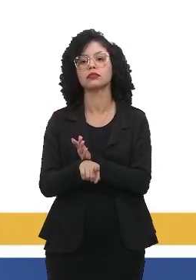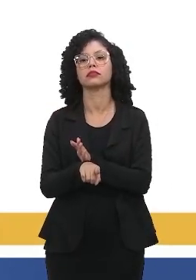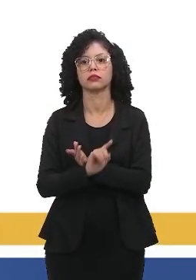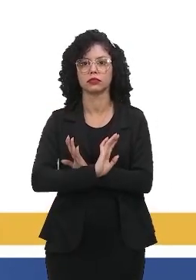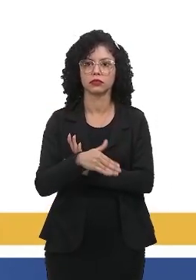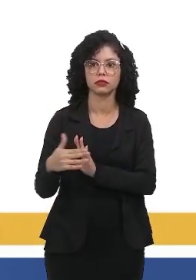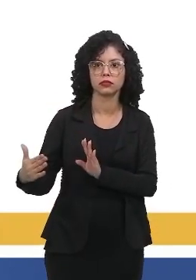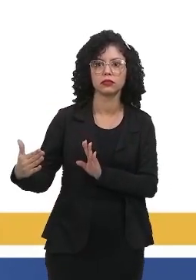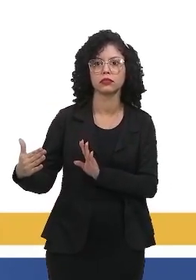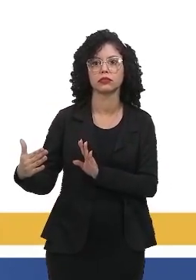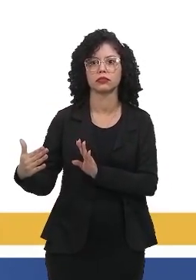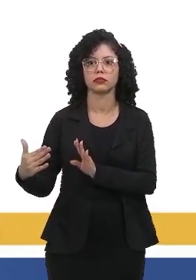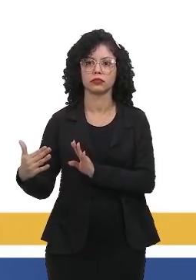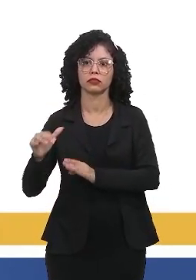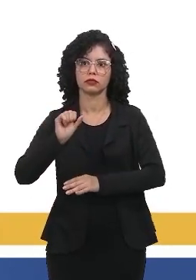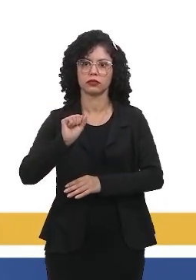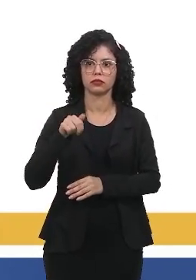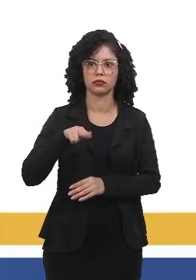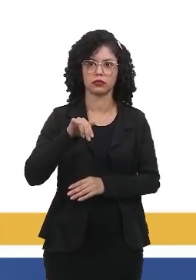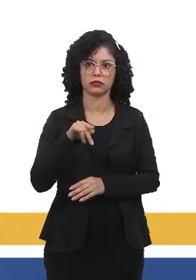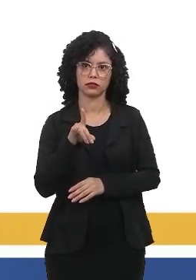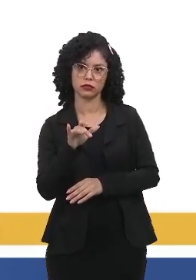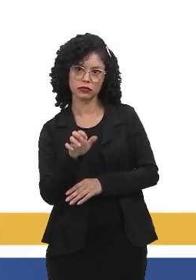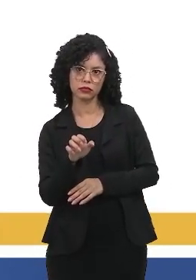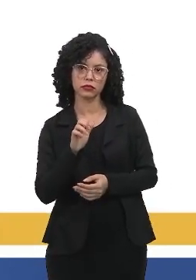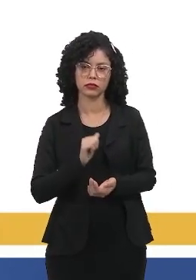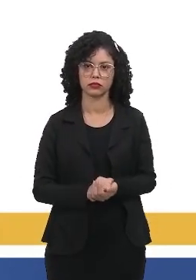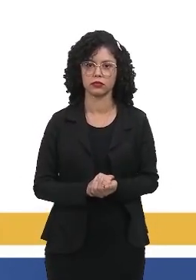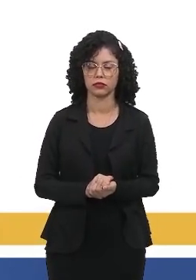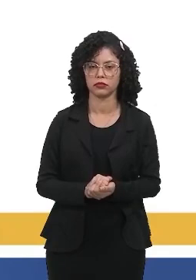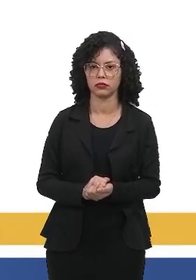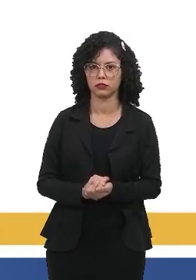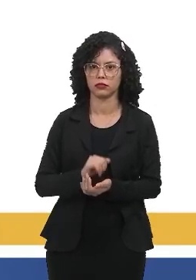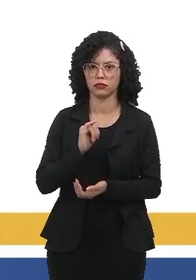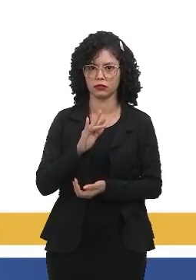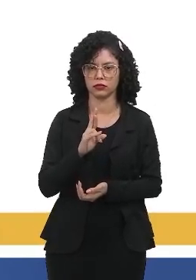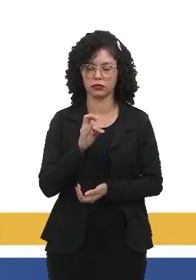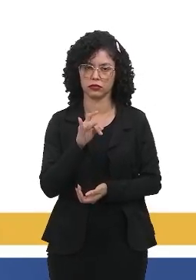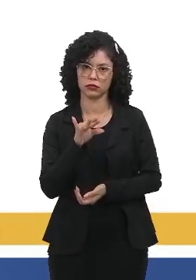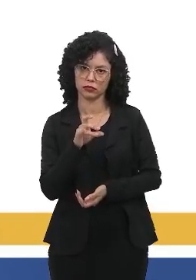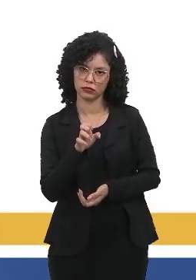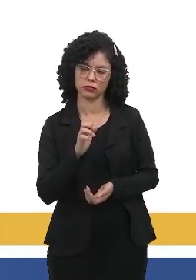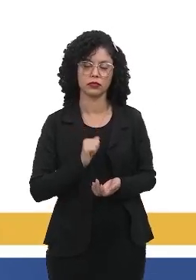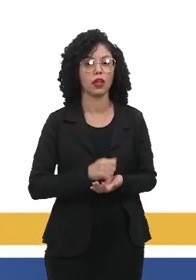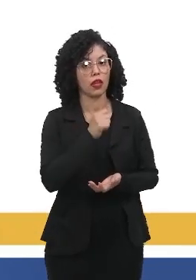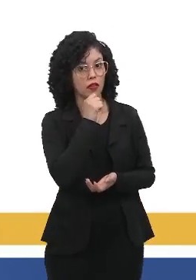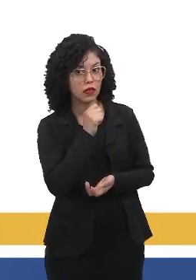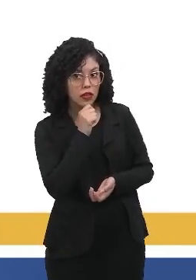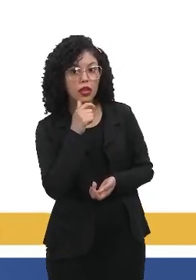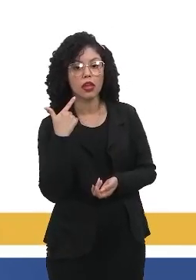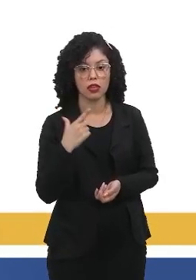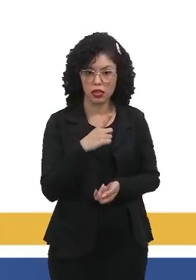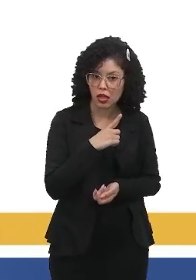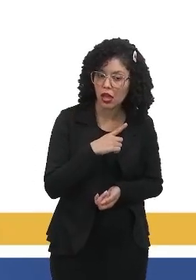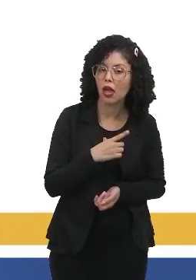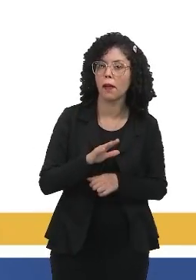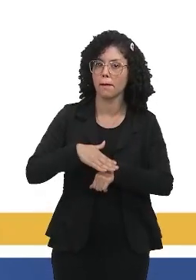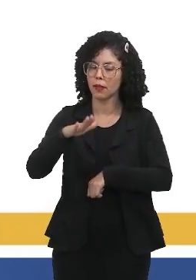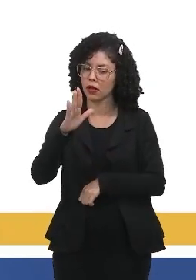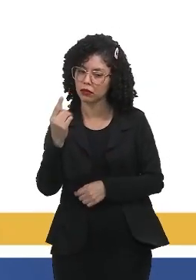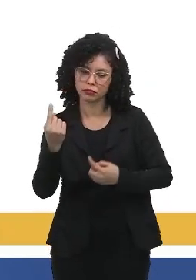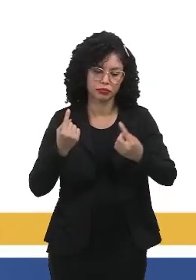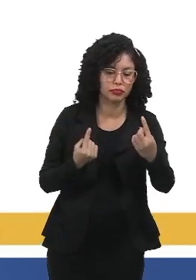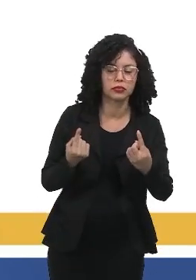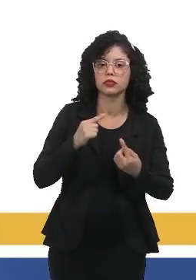questionamento Sutil quanto a sanidade dos Inconfidentes né apesar de citar ali né Tomás Antônio